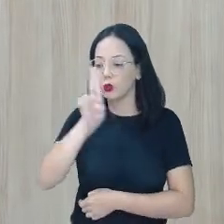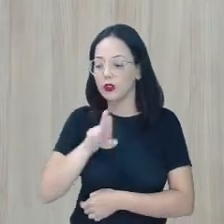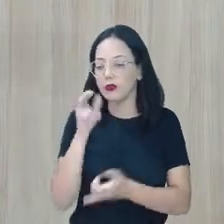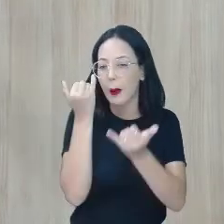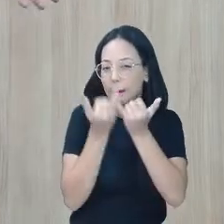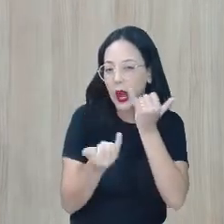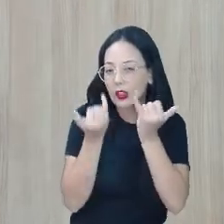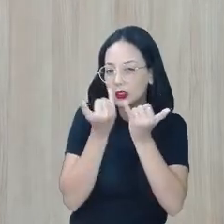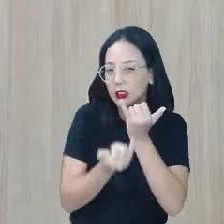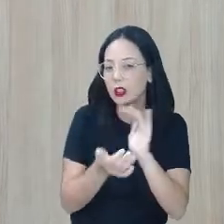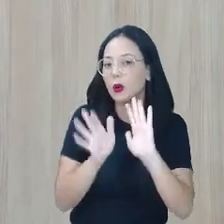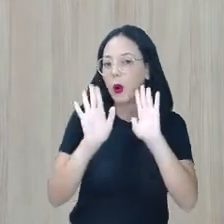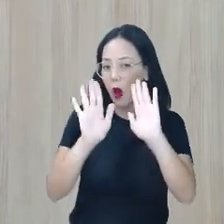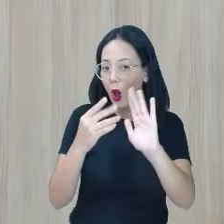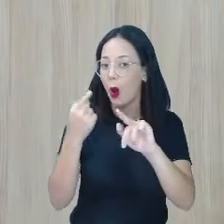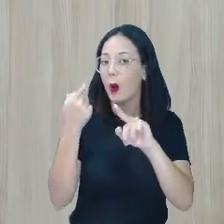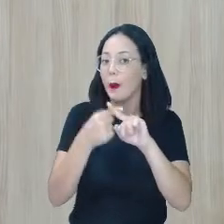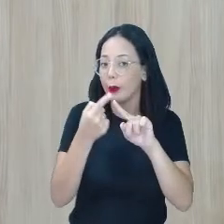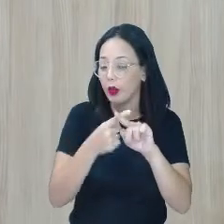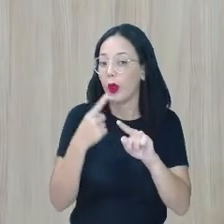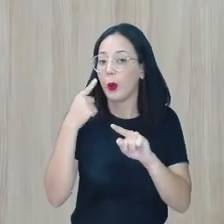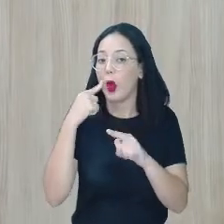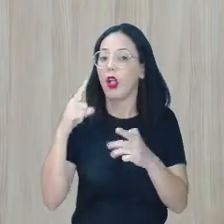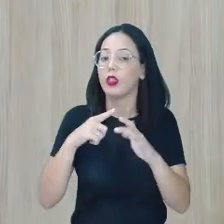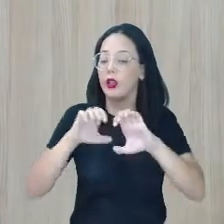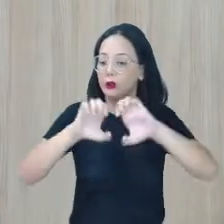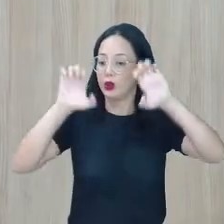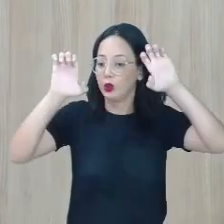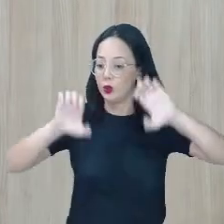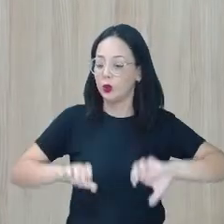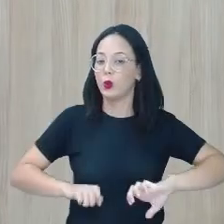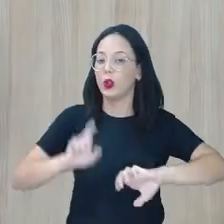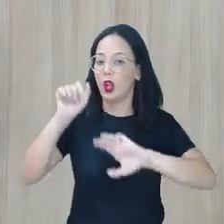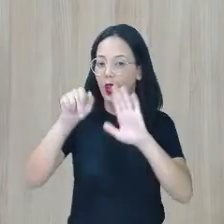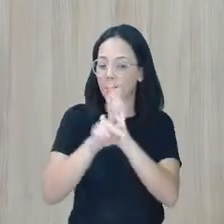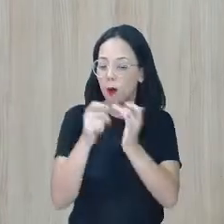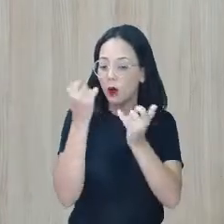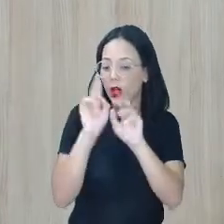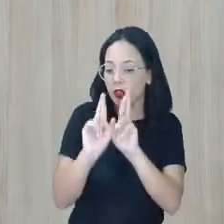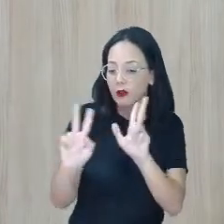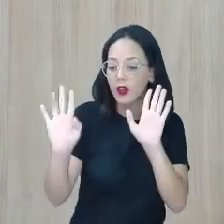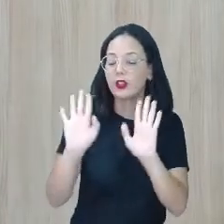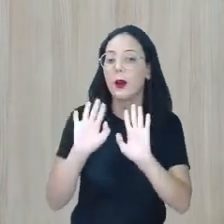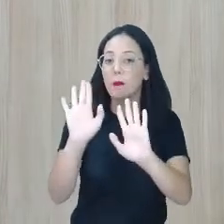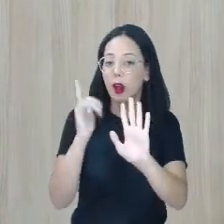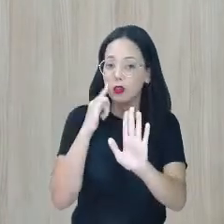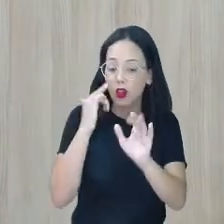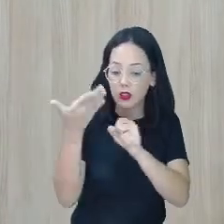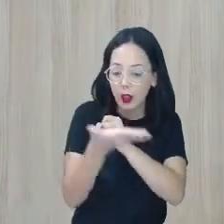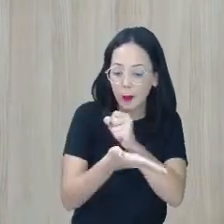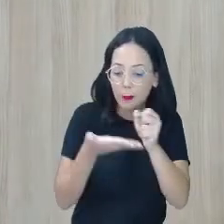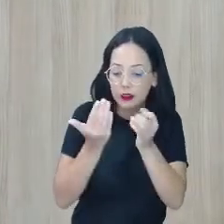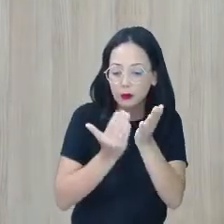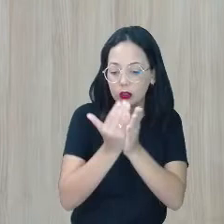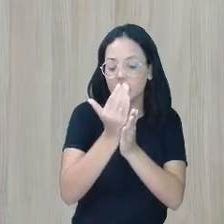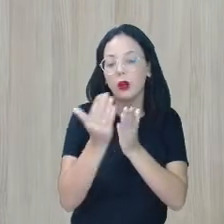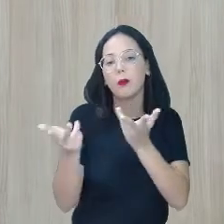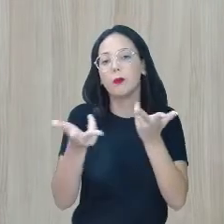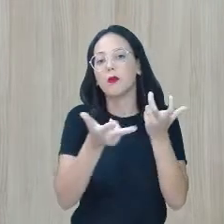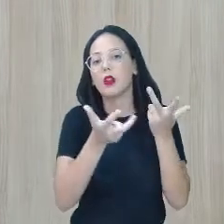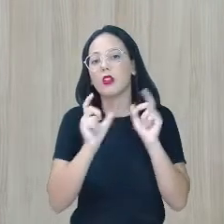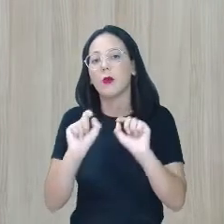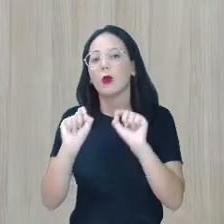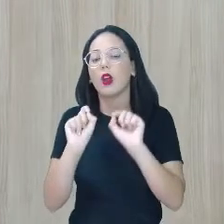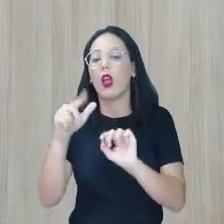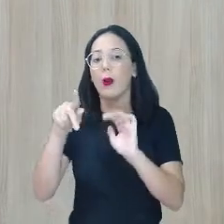lá a gente vai ter uma estrutura, né, que vai ser um pouco diferente, mas na essência o que a gente observa, né,